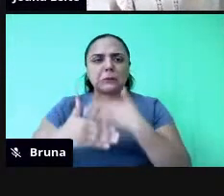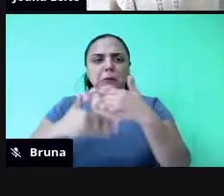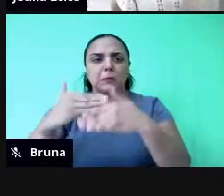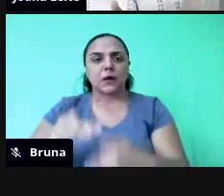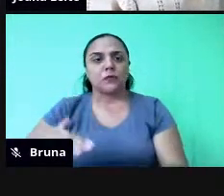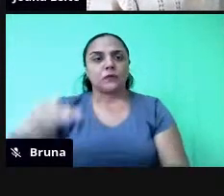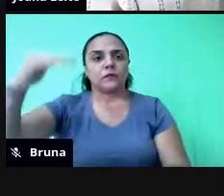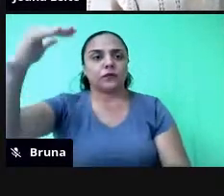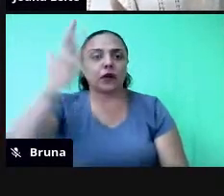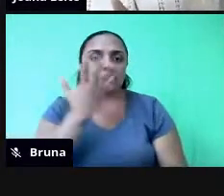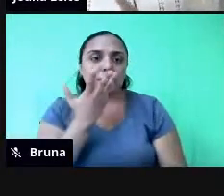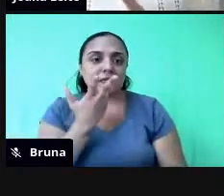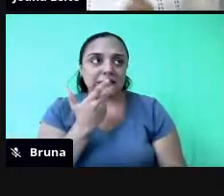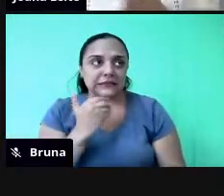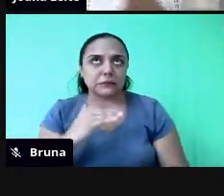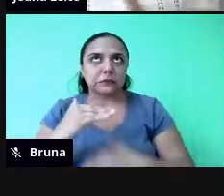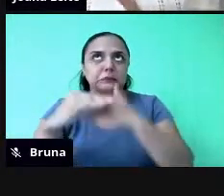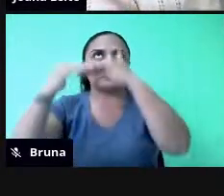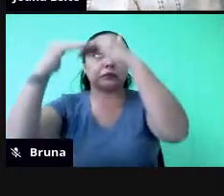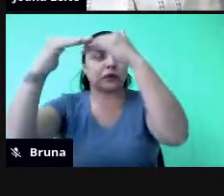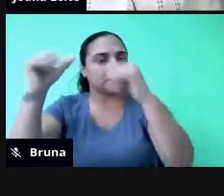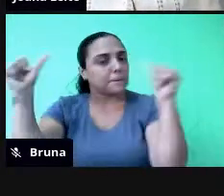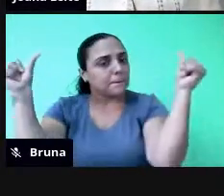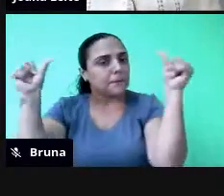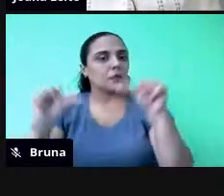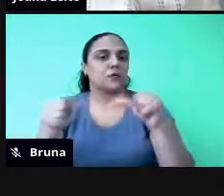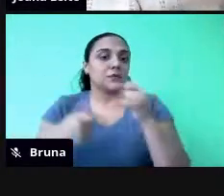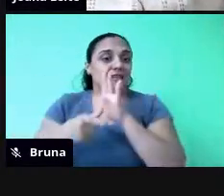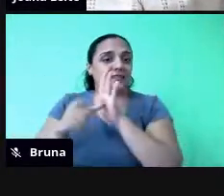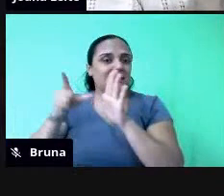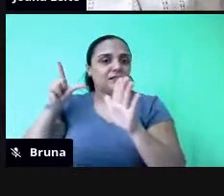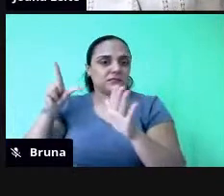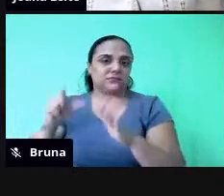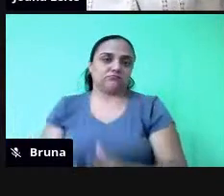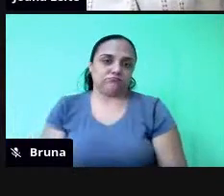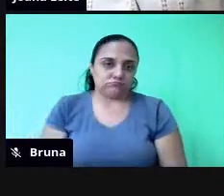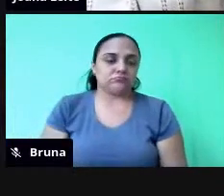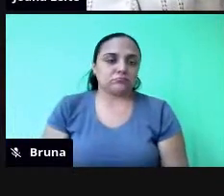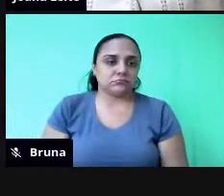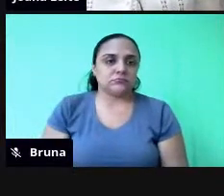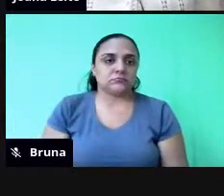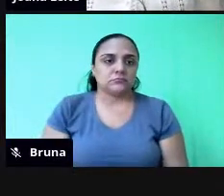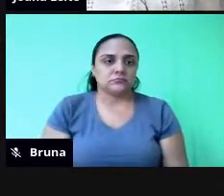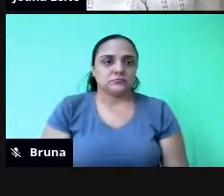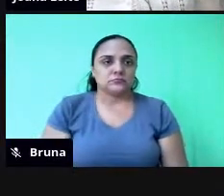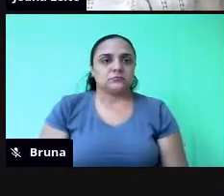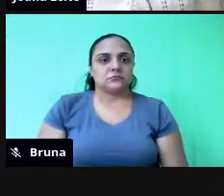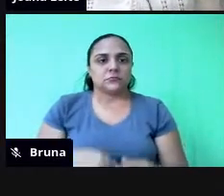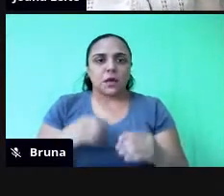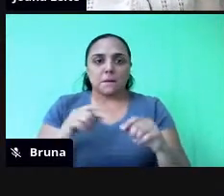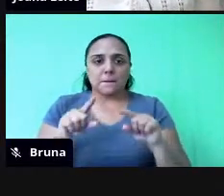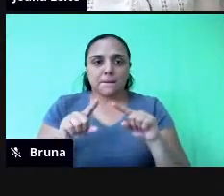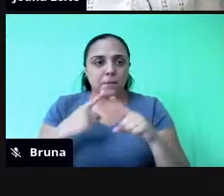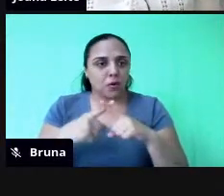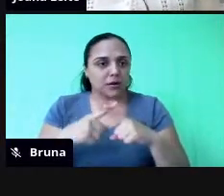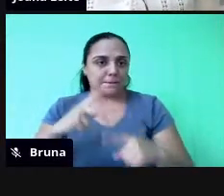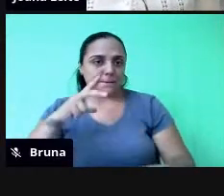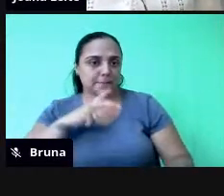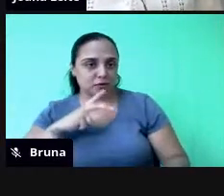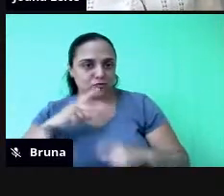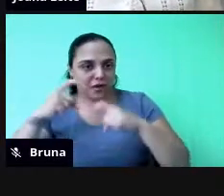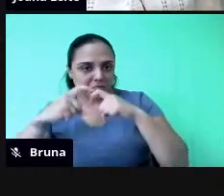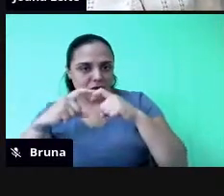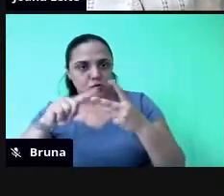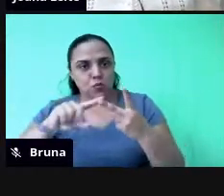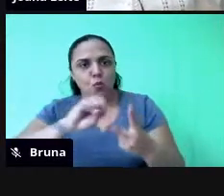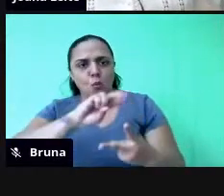aquela criança precisa, tá? Porque também não é um tratamento fácil, seja em serviços públicos ou serviços privados. A gente